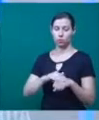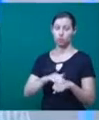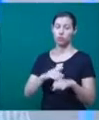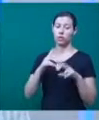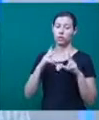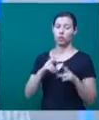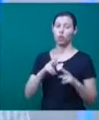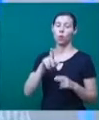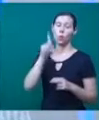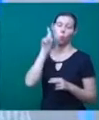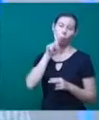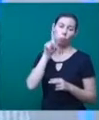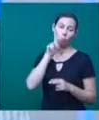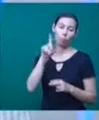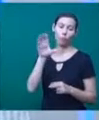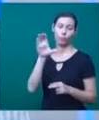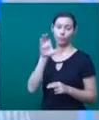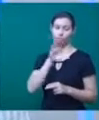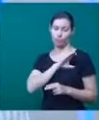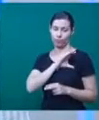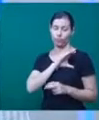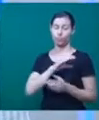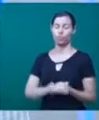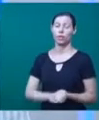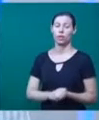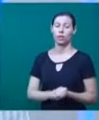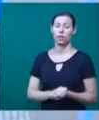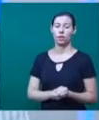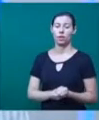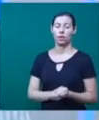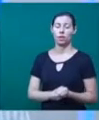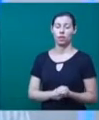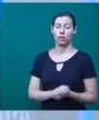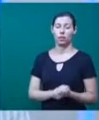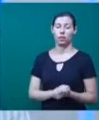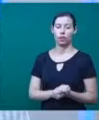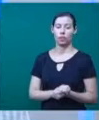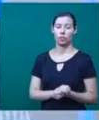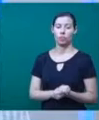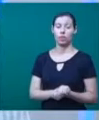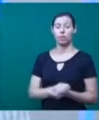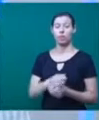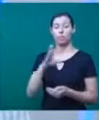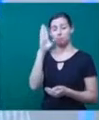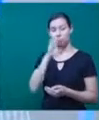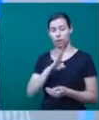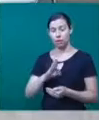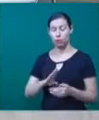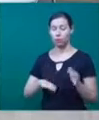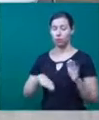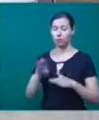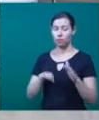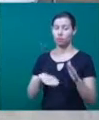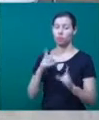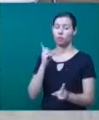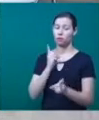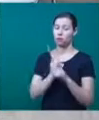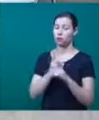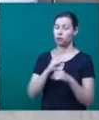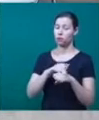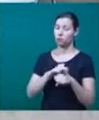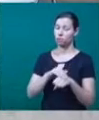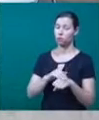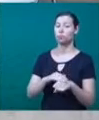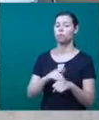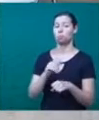que é Estados Unidos e Canadá. Então tem uma prevalência muito grande, provavelmente a gente tem um baixo diagnóstico aqui no Brasil. Uhum. O que a gente